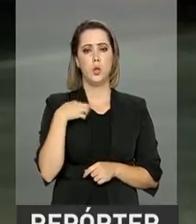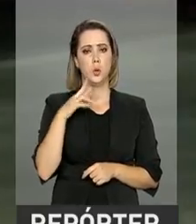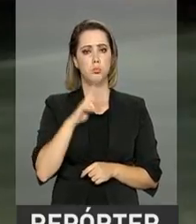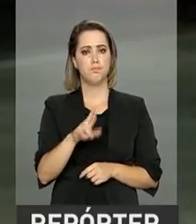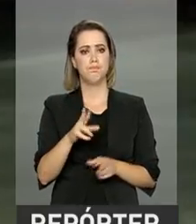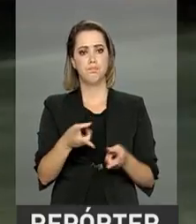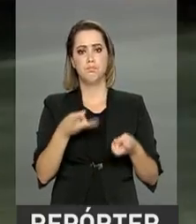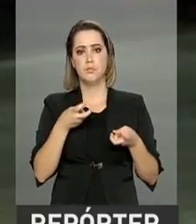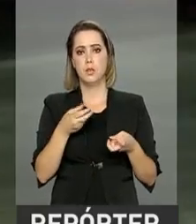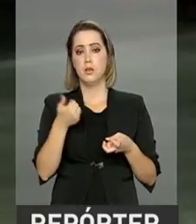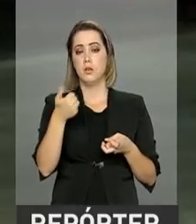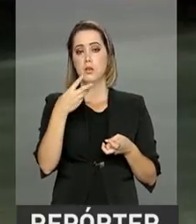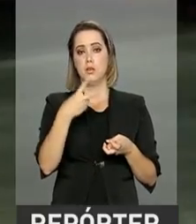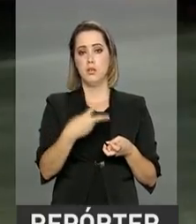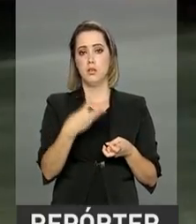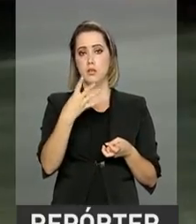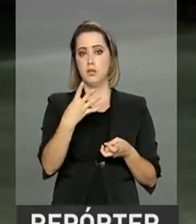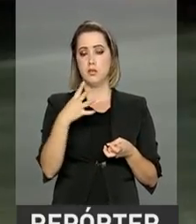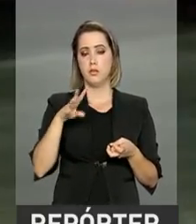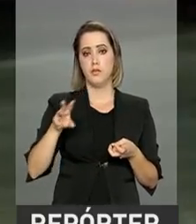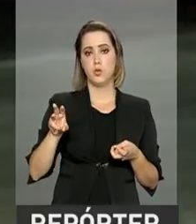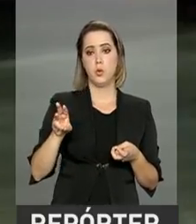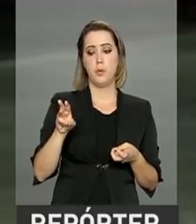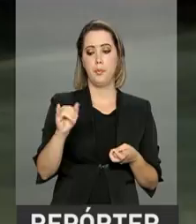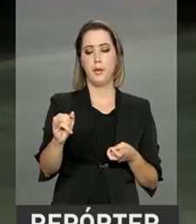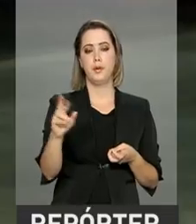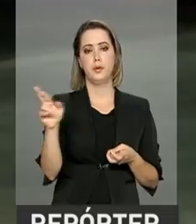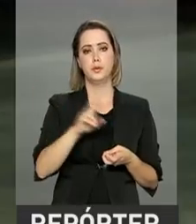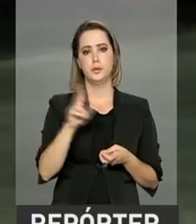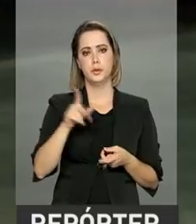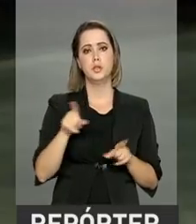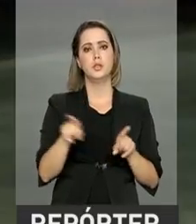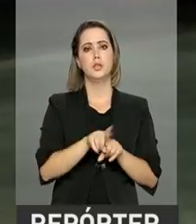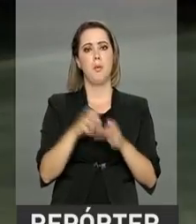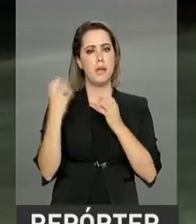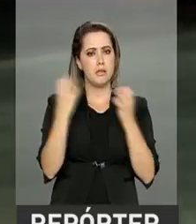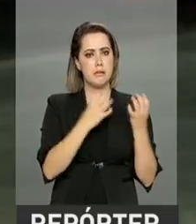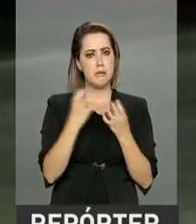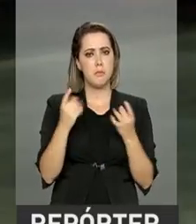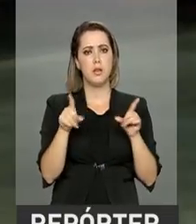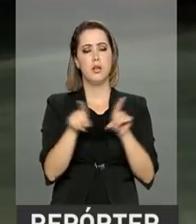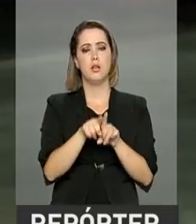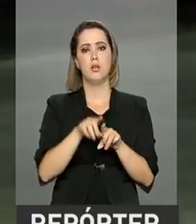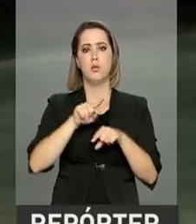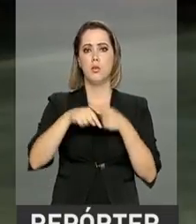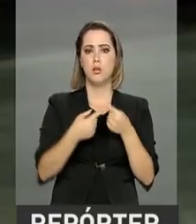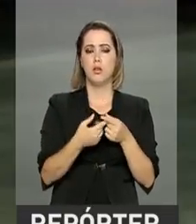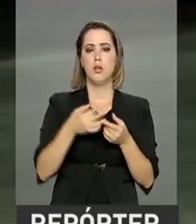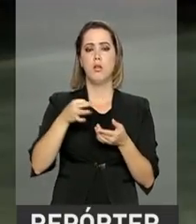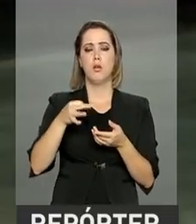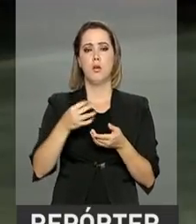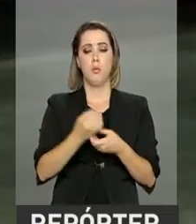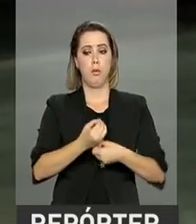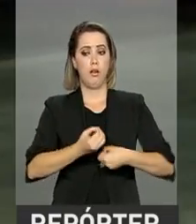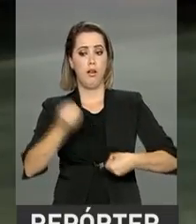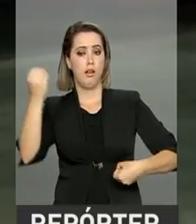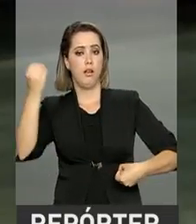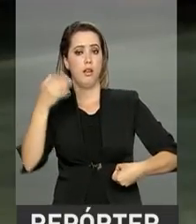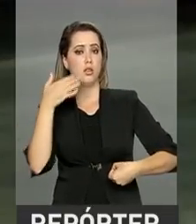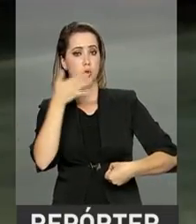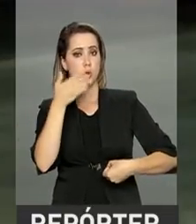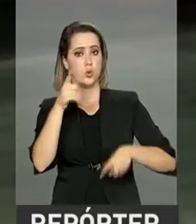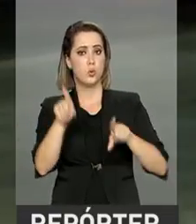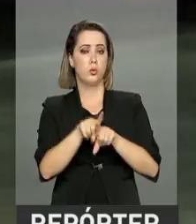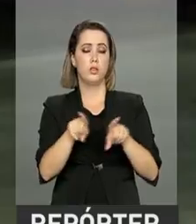com R 124 bilhões deais seguida pelo milho cana de açúcar e café o valor bruto da produção